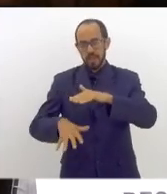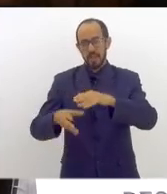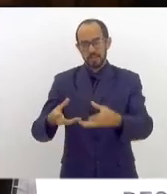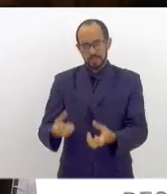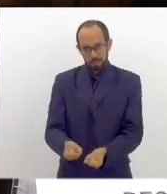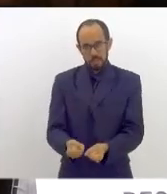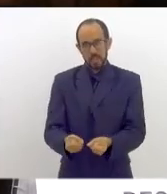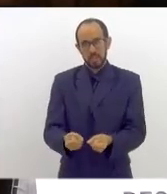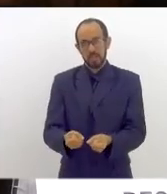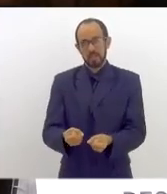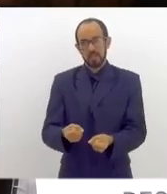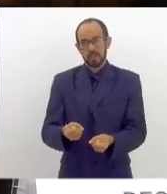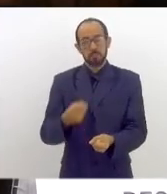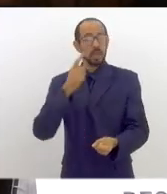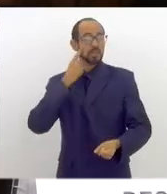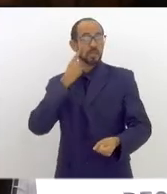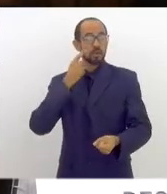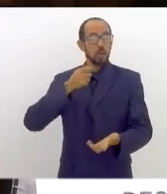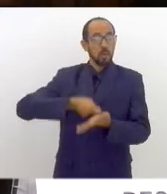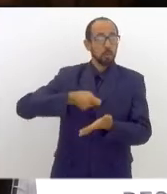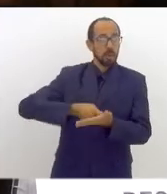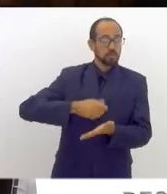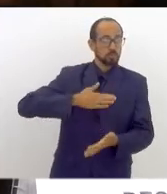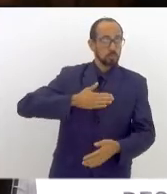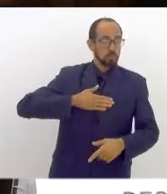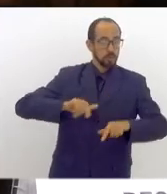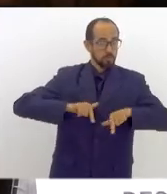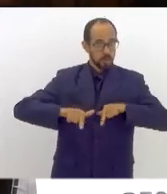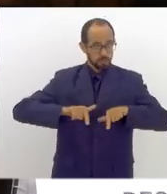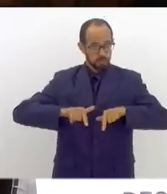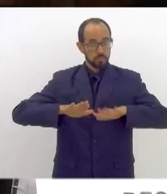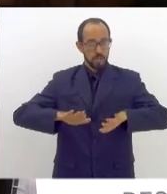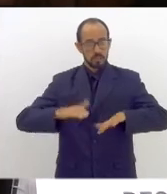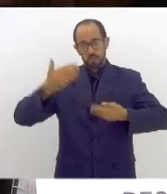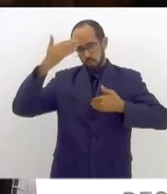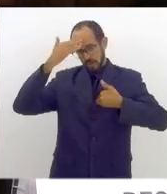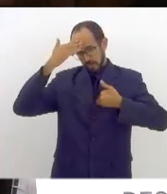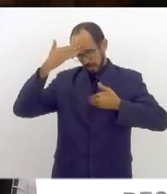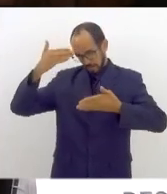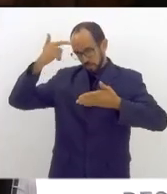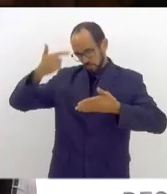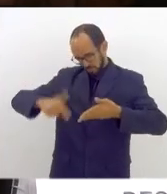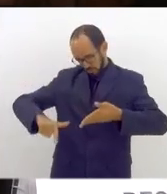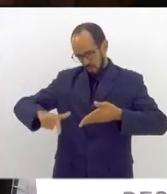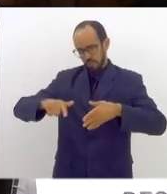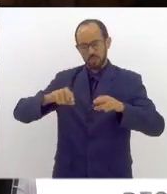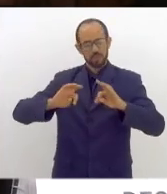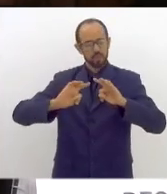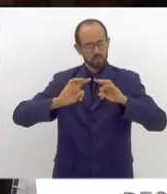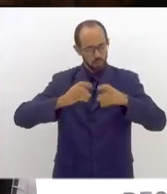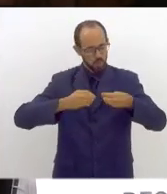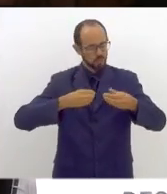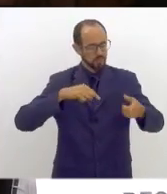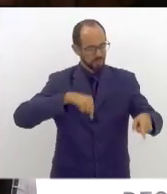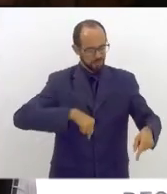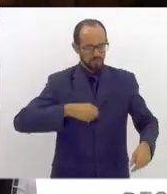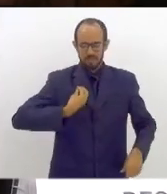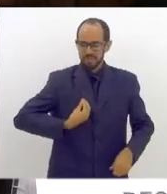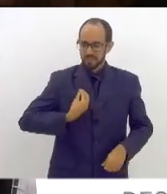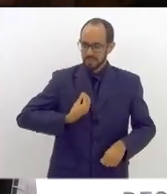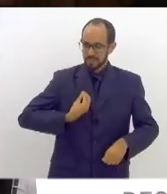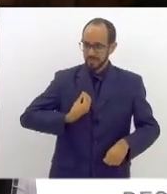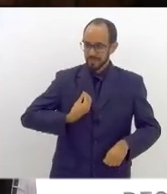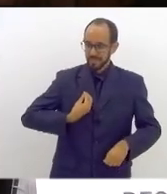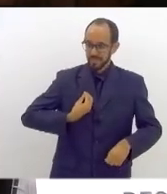tipos já que era obrigação então eu agradeço Mais uma vez agradeço a presença de todos e